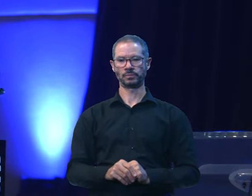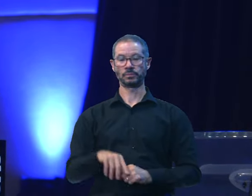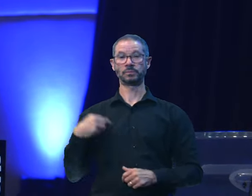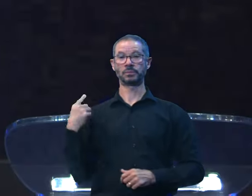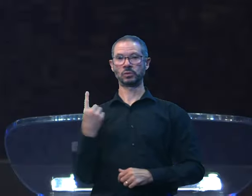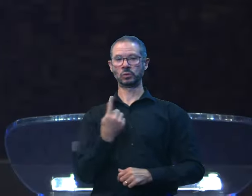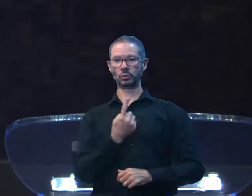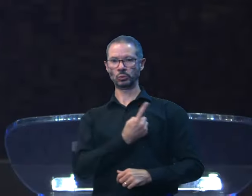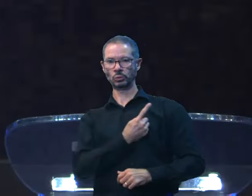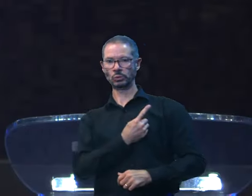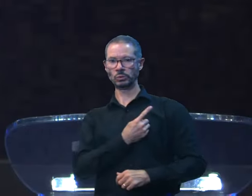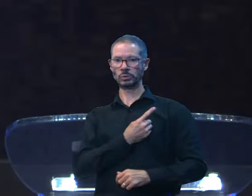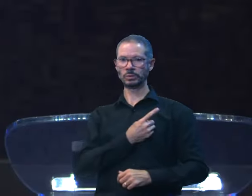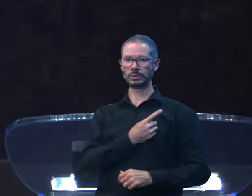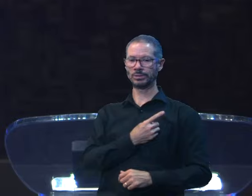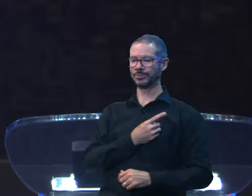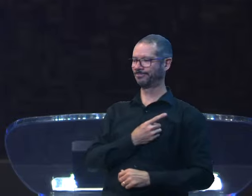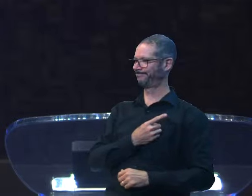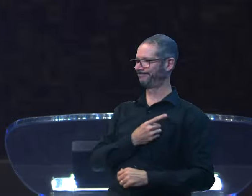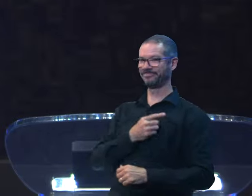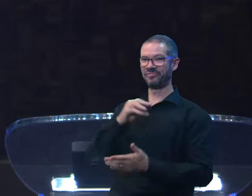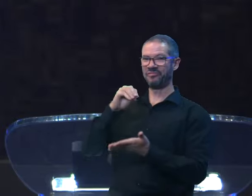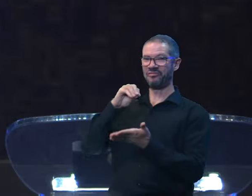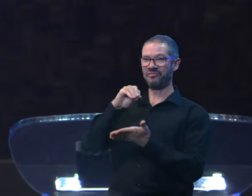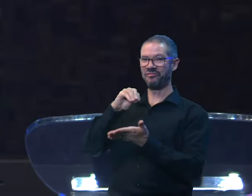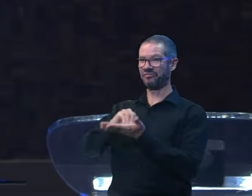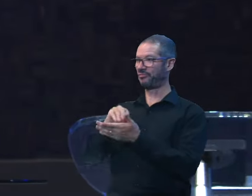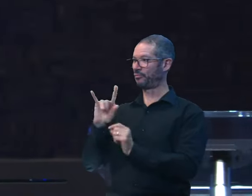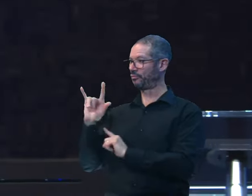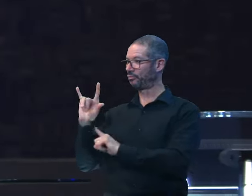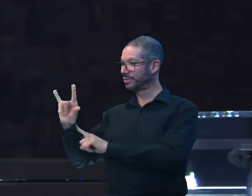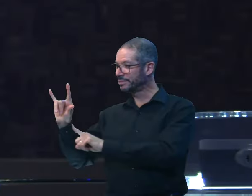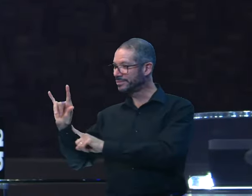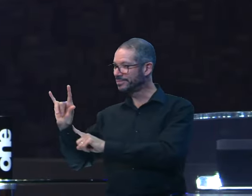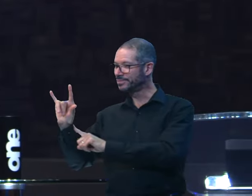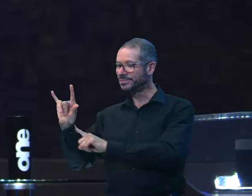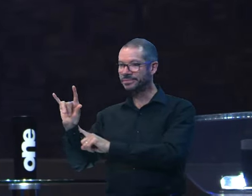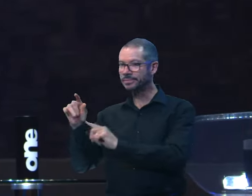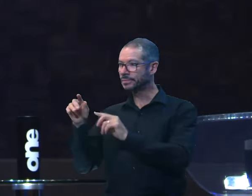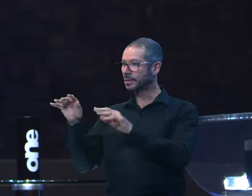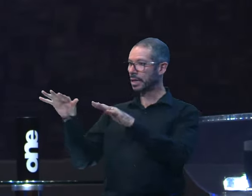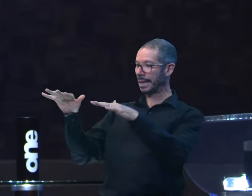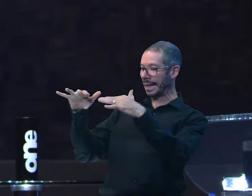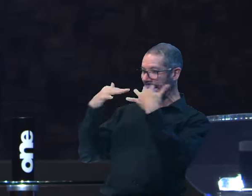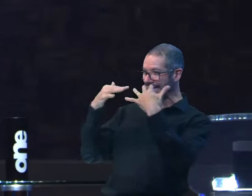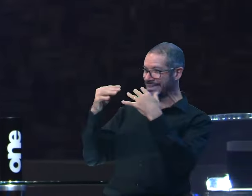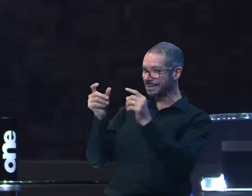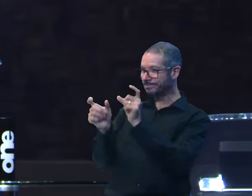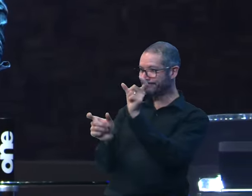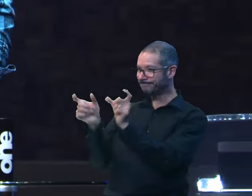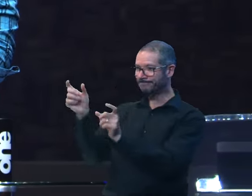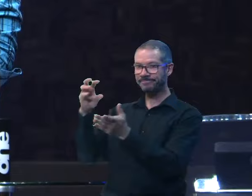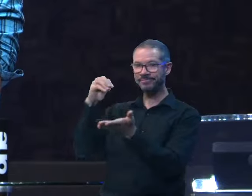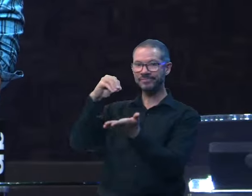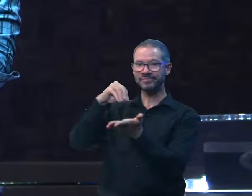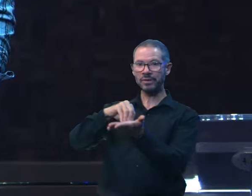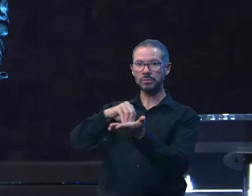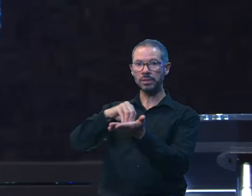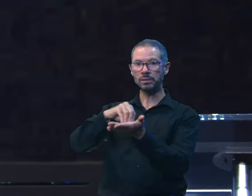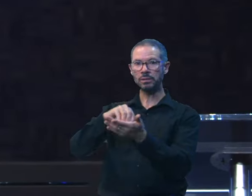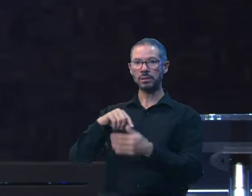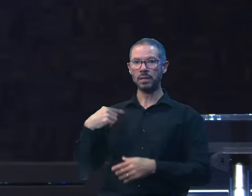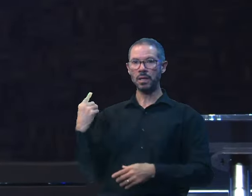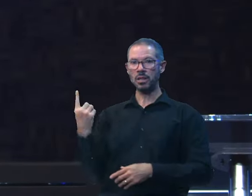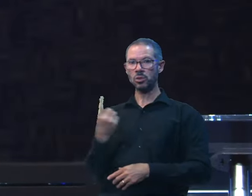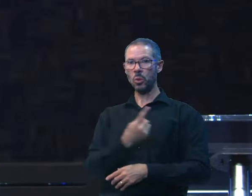Nós ferimos quando nós negligenciamos aqueles que nós amamos. Quando nós deixamos de olhar e prestar atenção neles. Nós ferimos quando nós